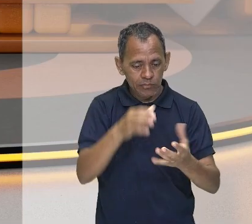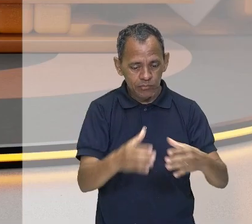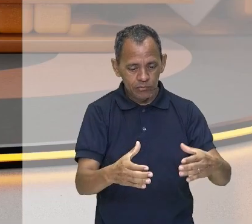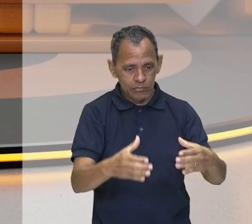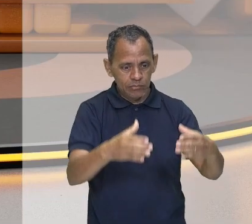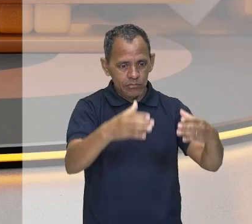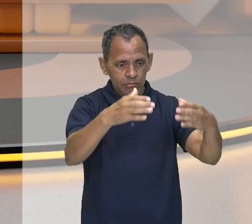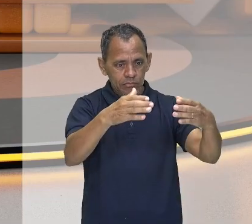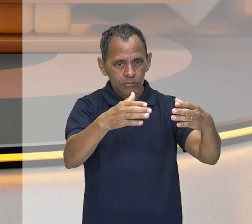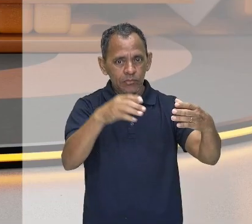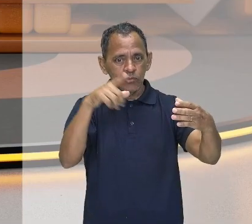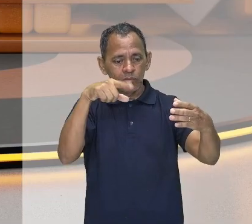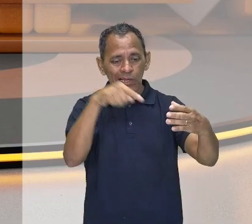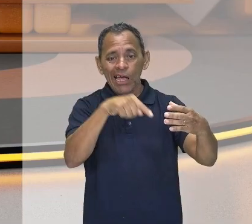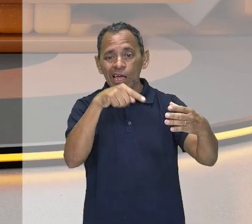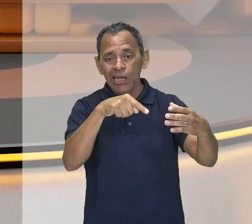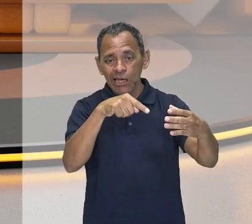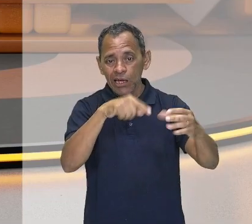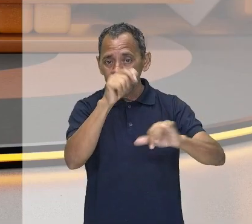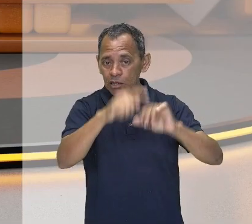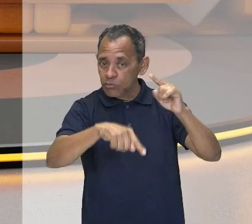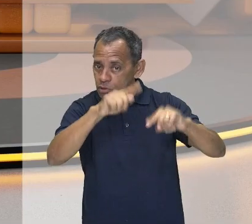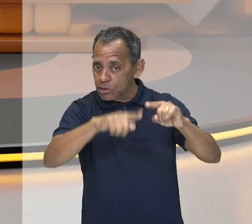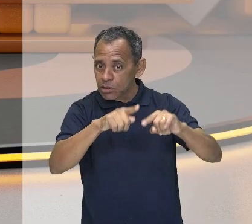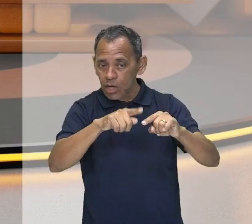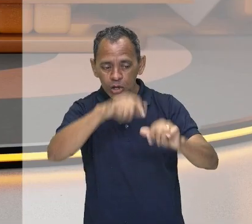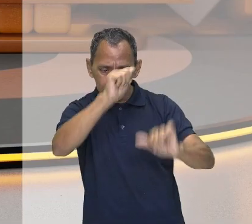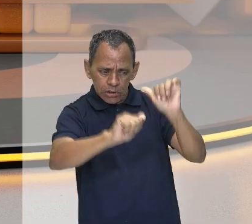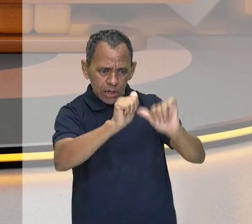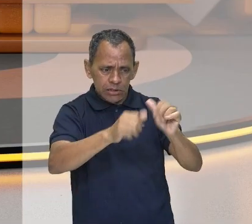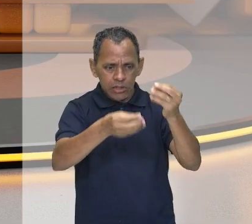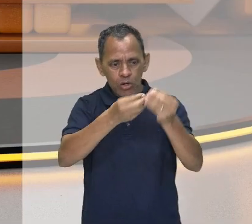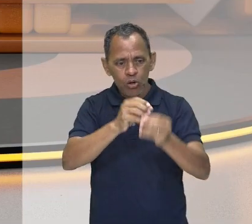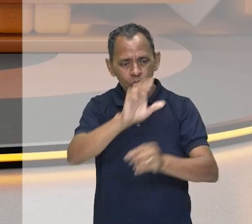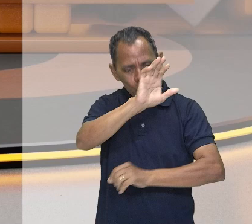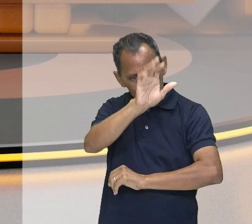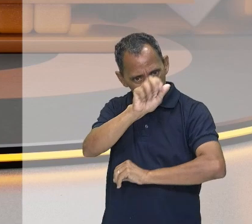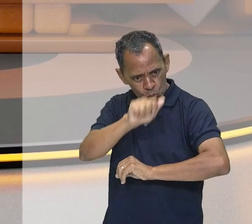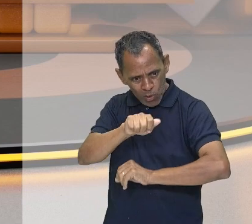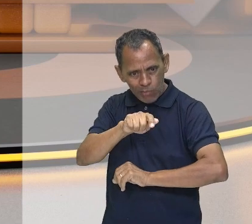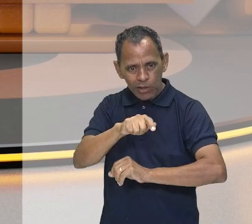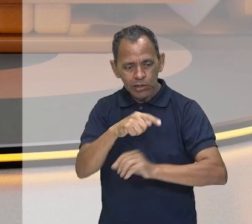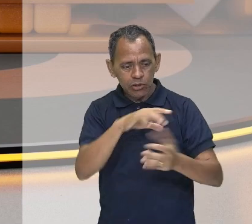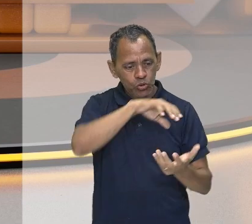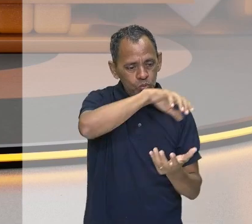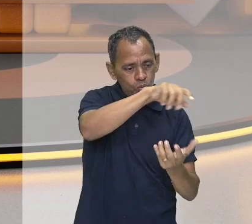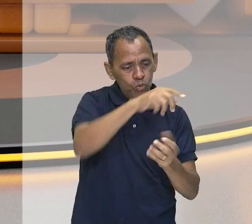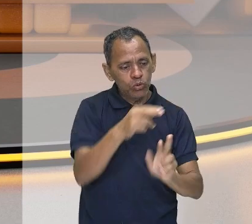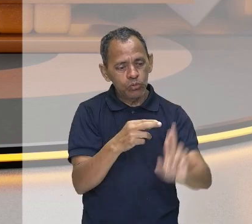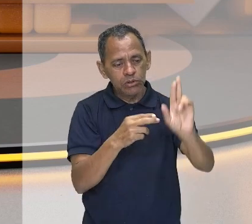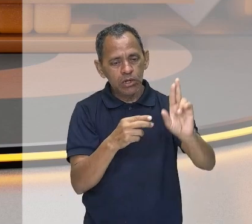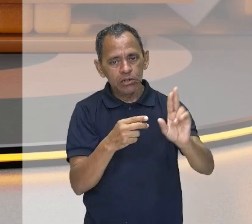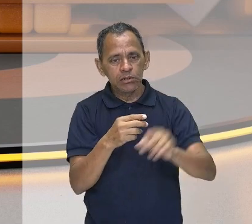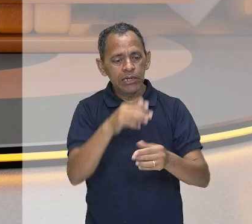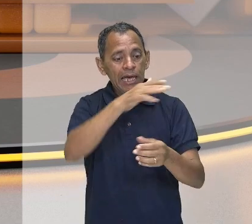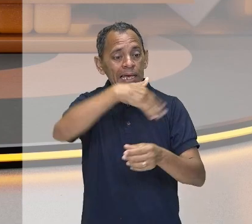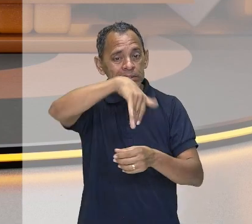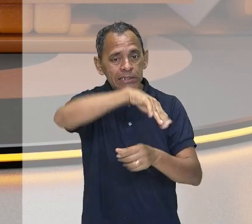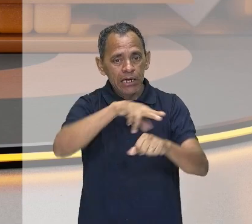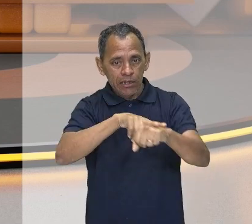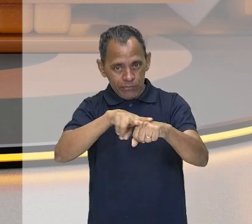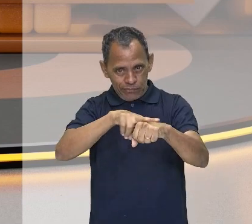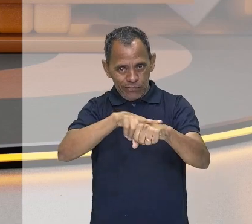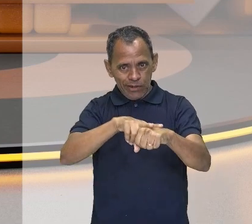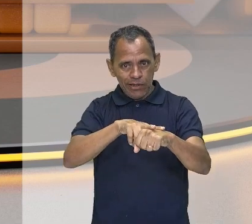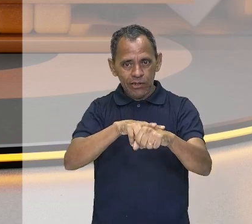a gente tem, ao desenrolar o cilindro, nós temos o mapa do planeta sendo representado. Essa região aqui em verde, olha, é a